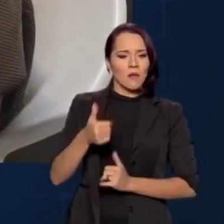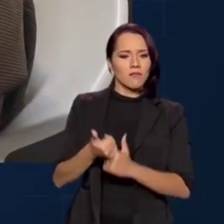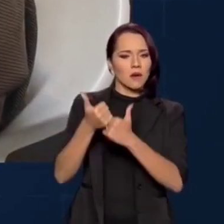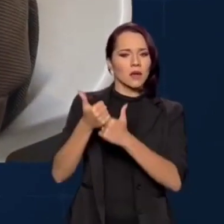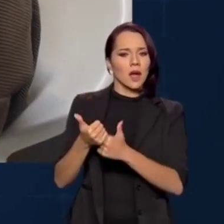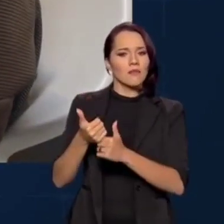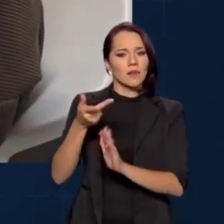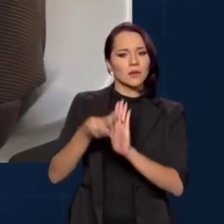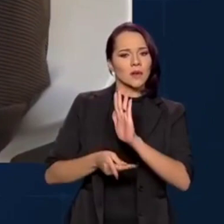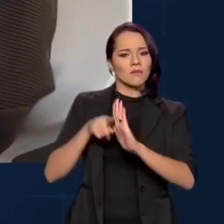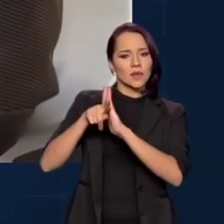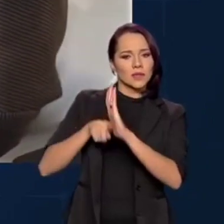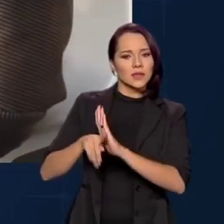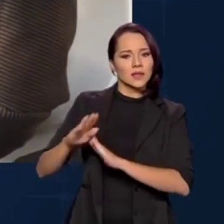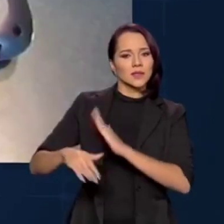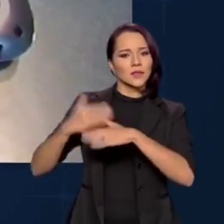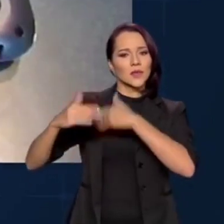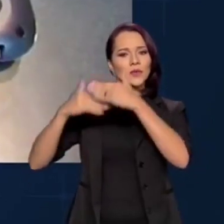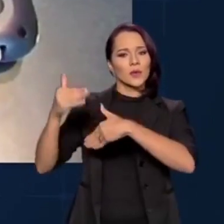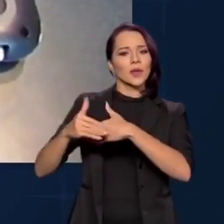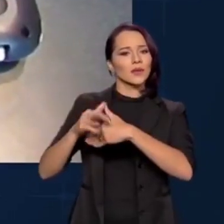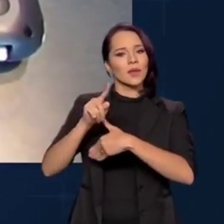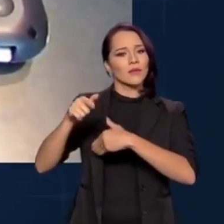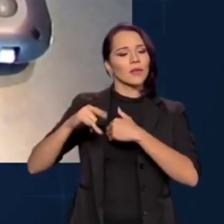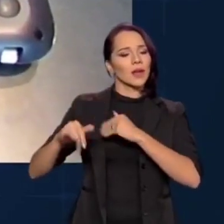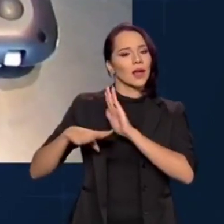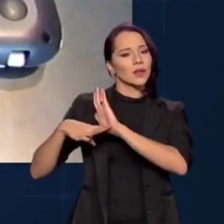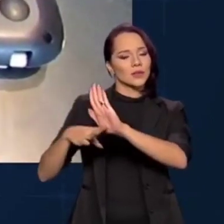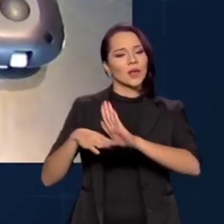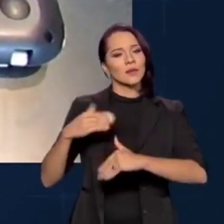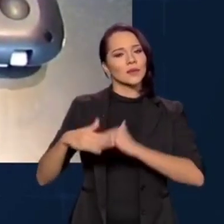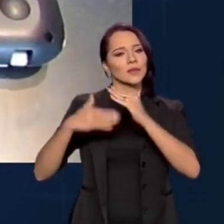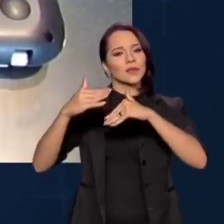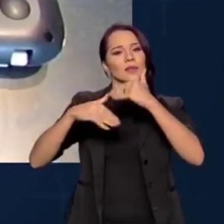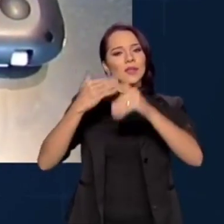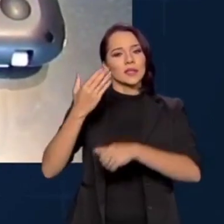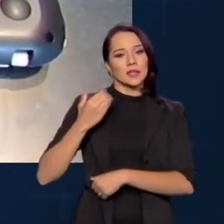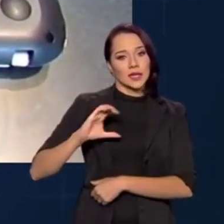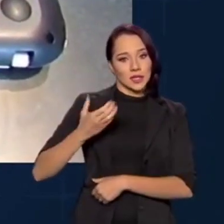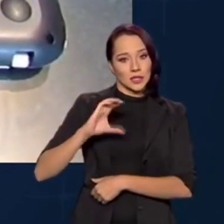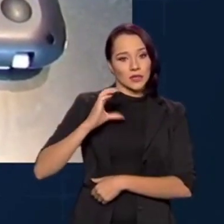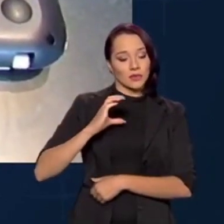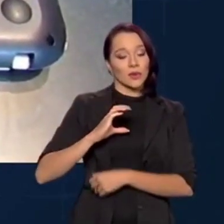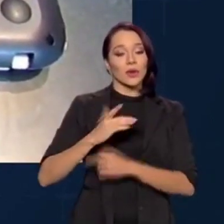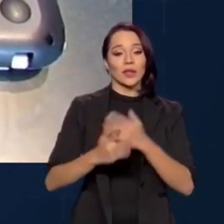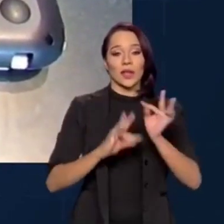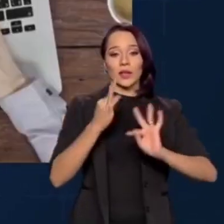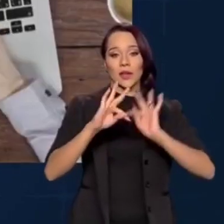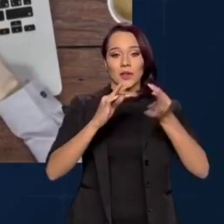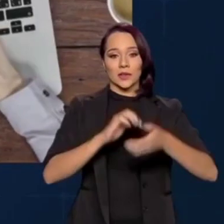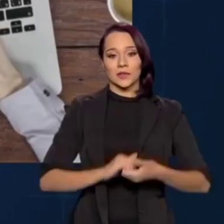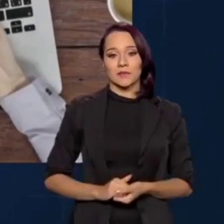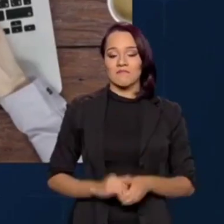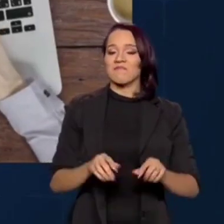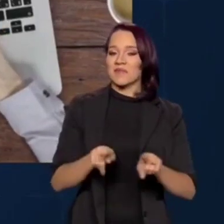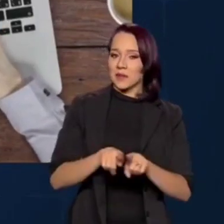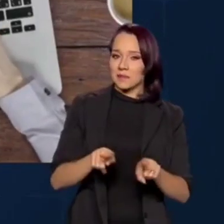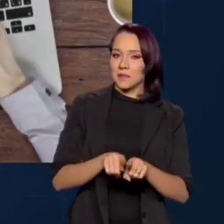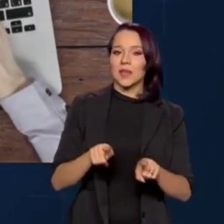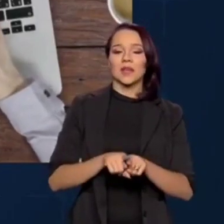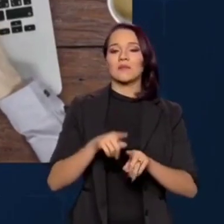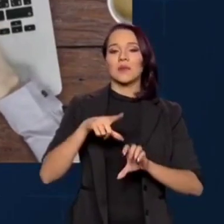de pesquisa e desenvolvimento que contribuam para o desenvolvimento científico e tecnológico e também